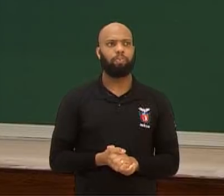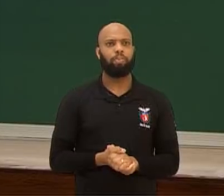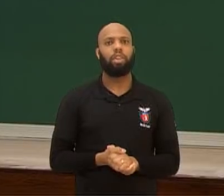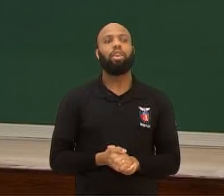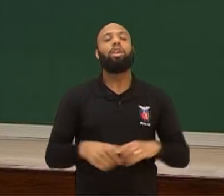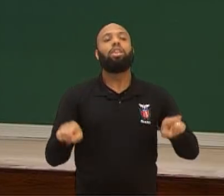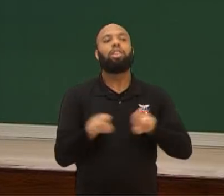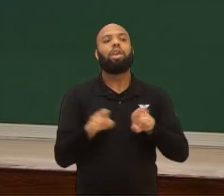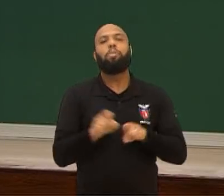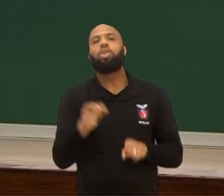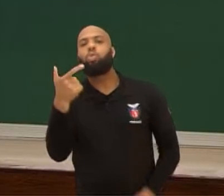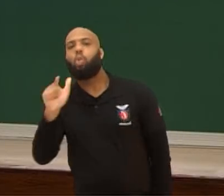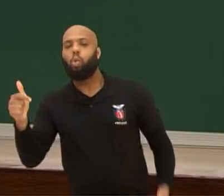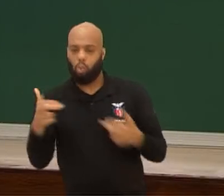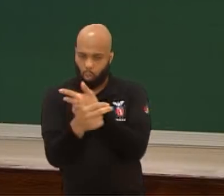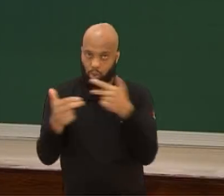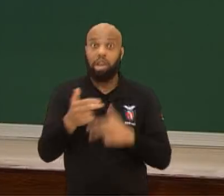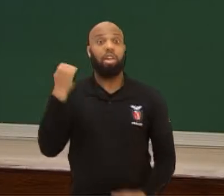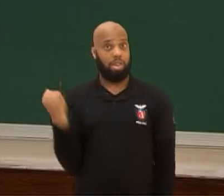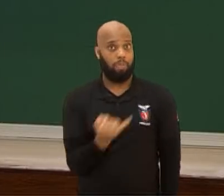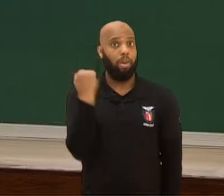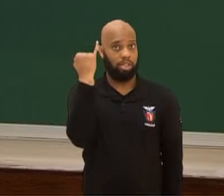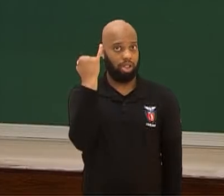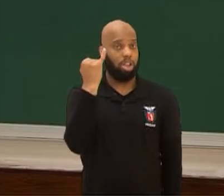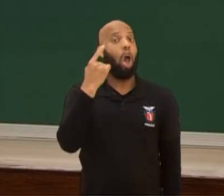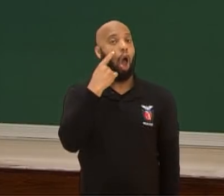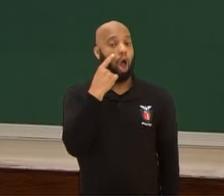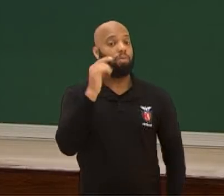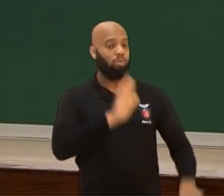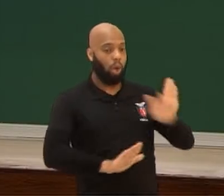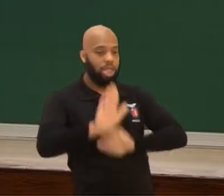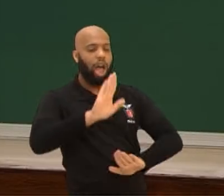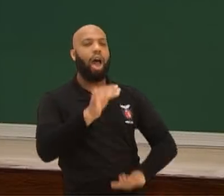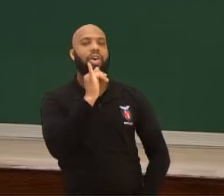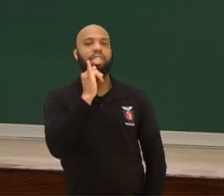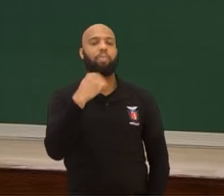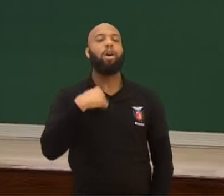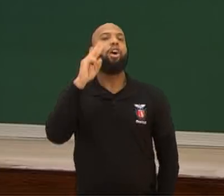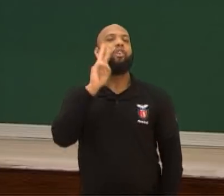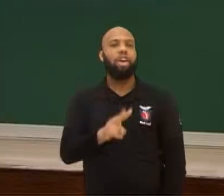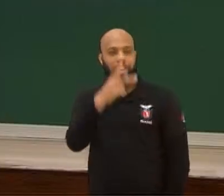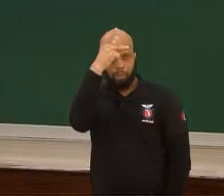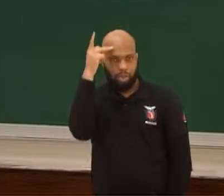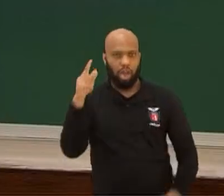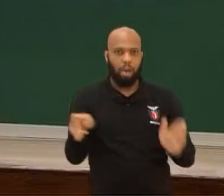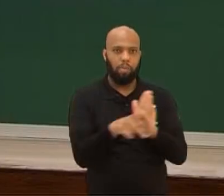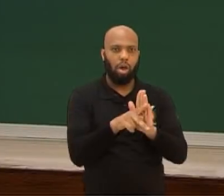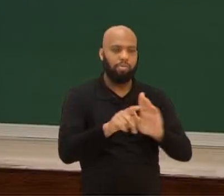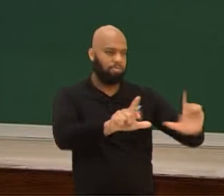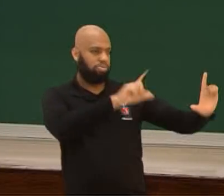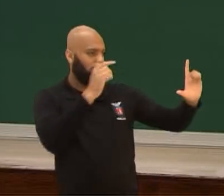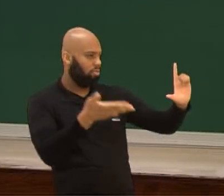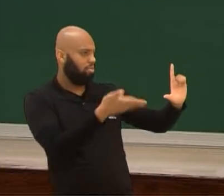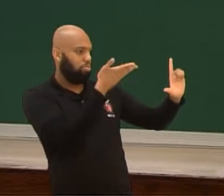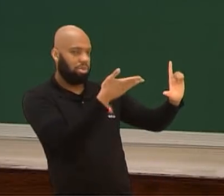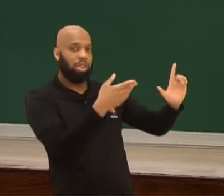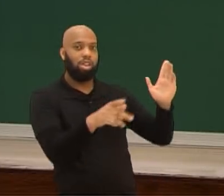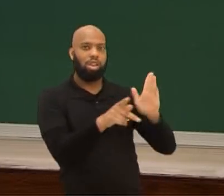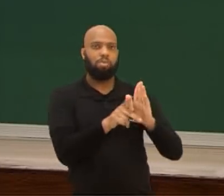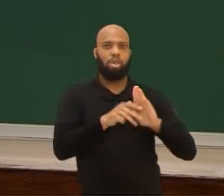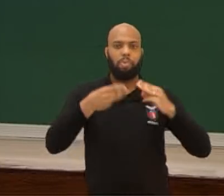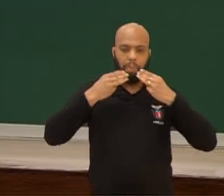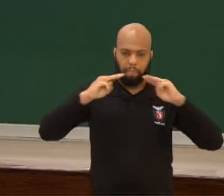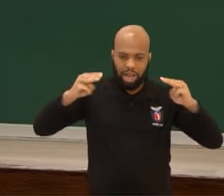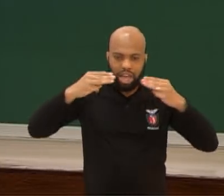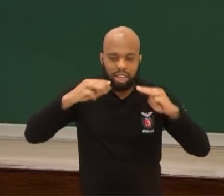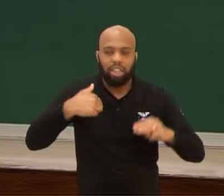E outra coisa importante também, a gente precisa ter cuidado, porque, por exemplo, se eu vejo uma pessoa numa propaganda, essa pessoa é mais alta que eu acho